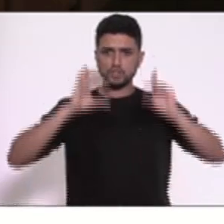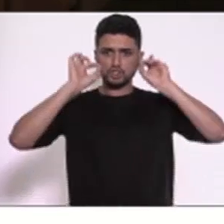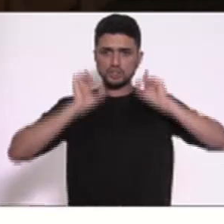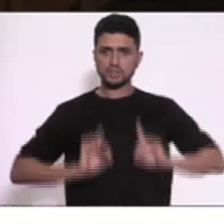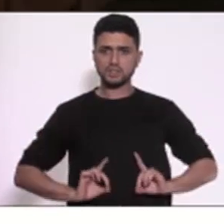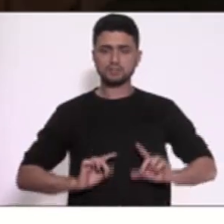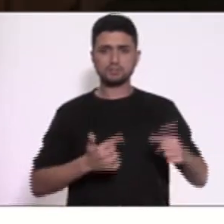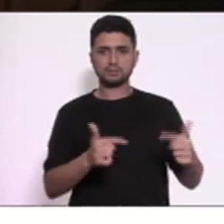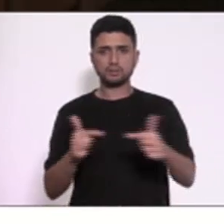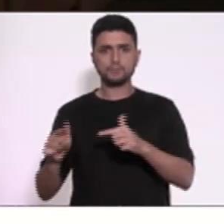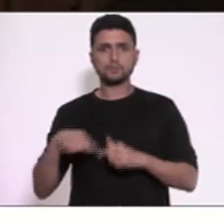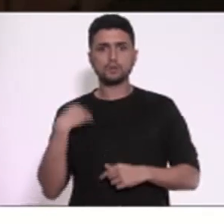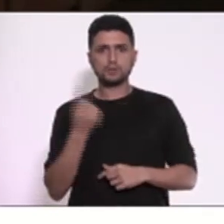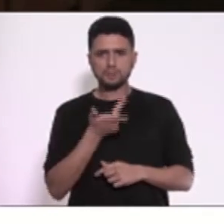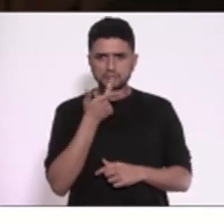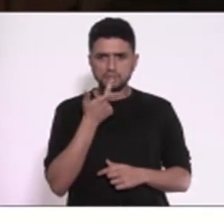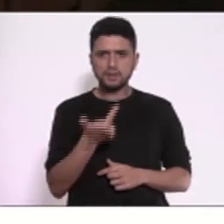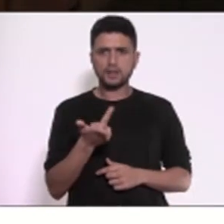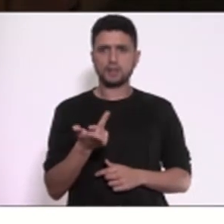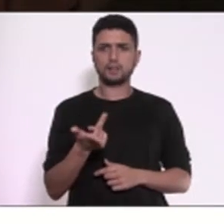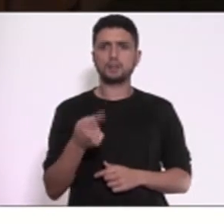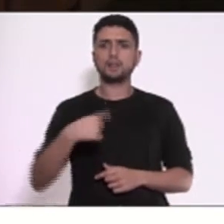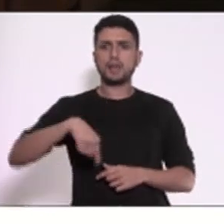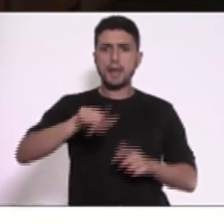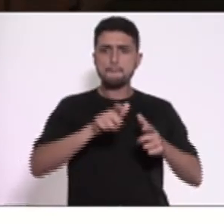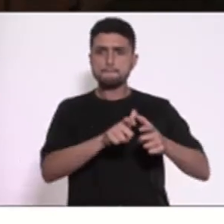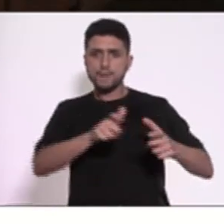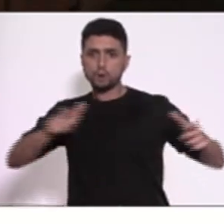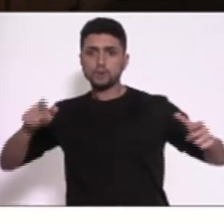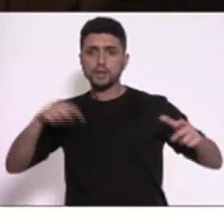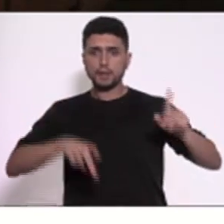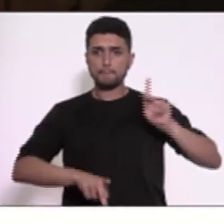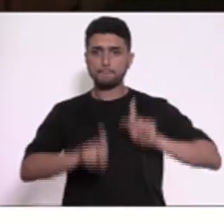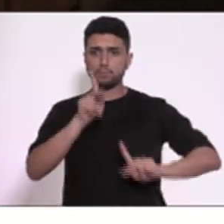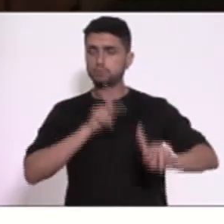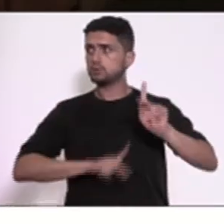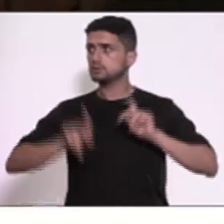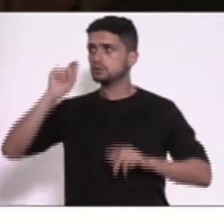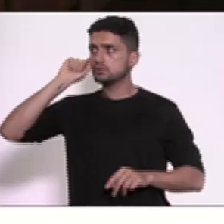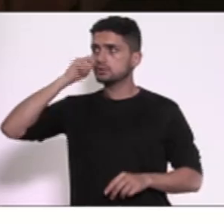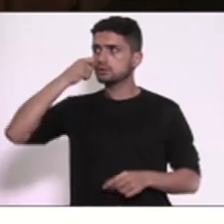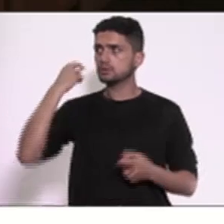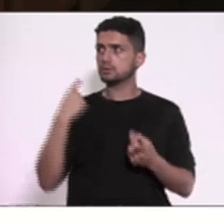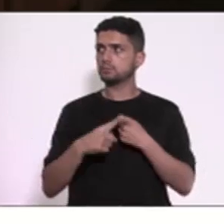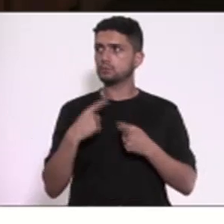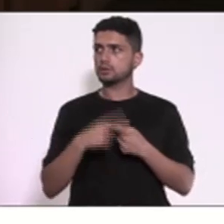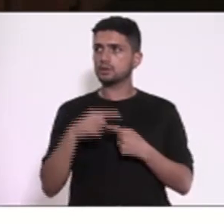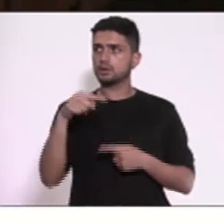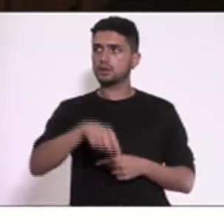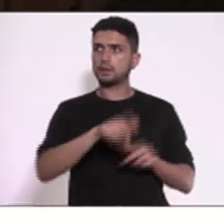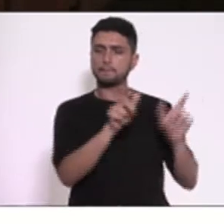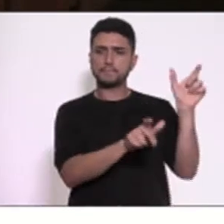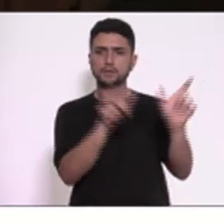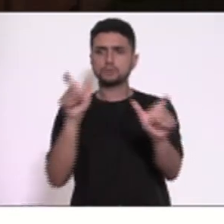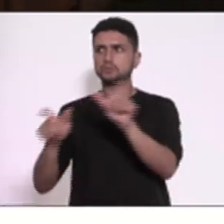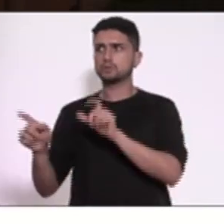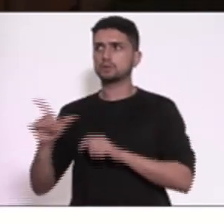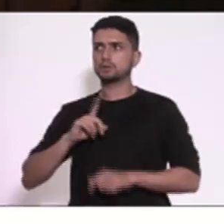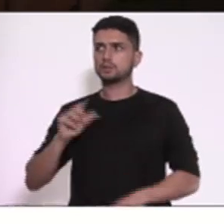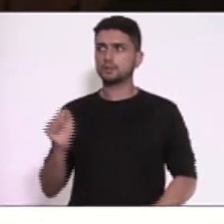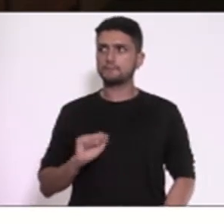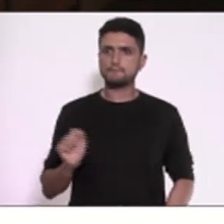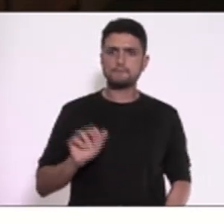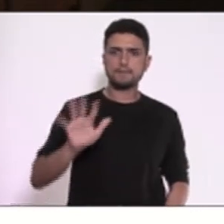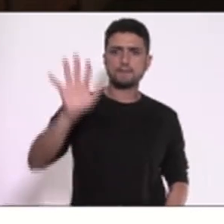gente fala majoritariamente de uma população negra, sim, porque são essas pessoas que ocuparam os espaços que hoje chamamos de